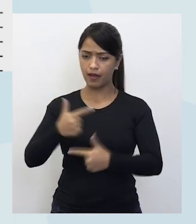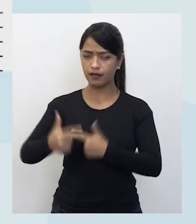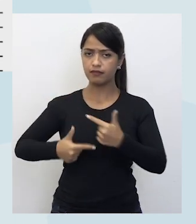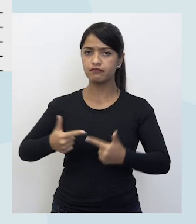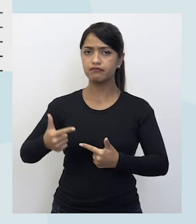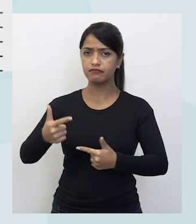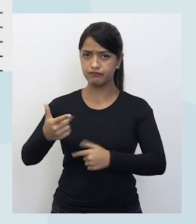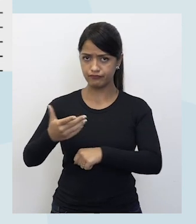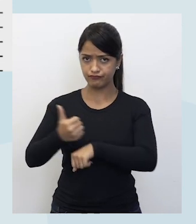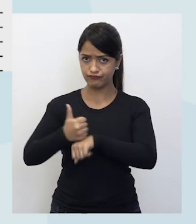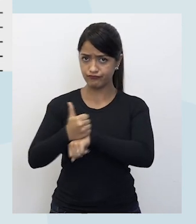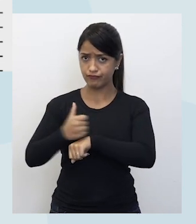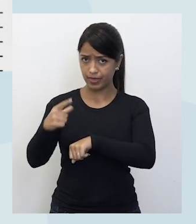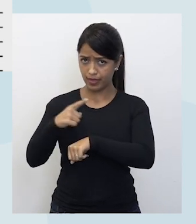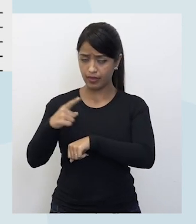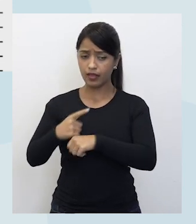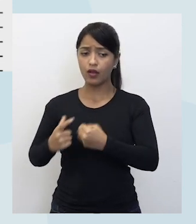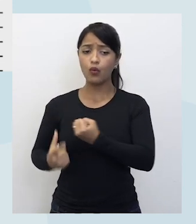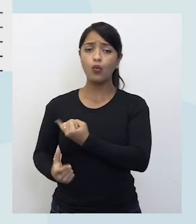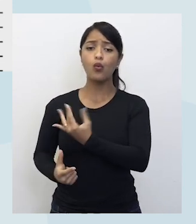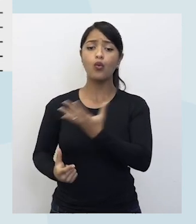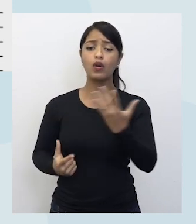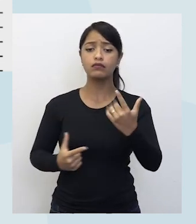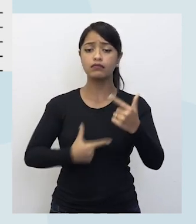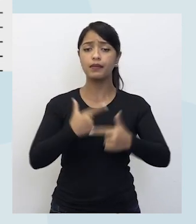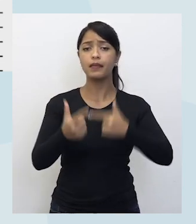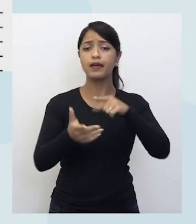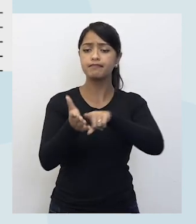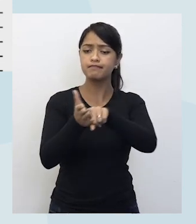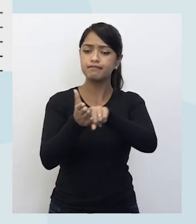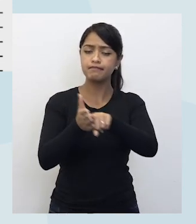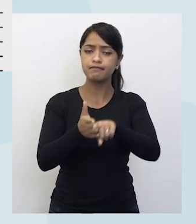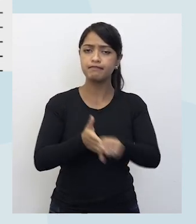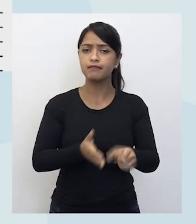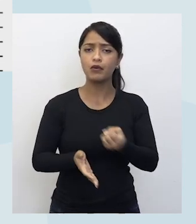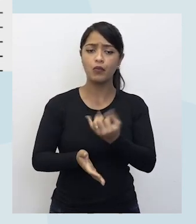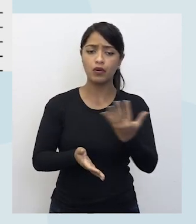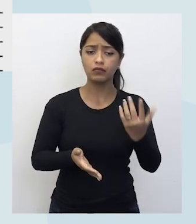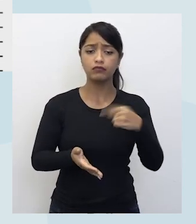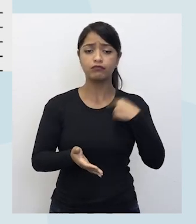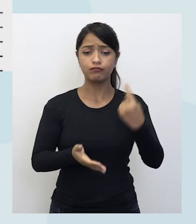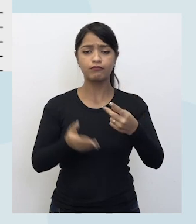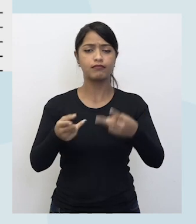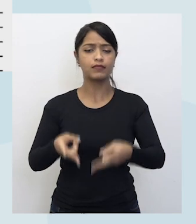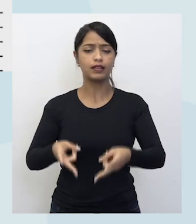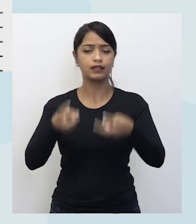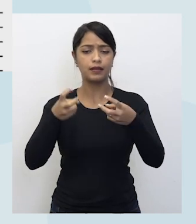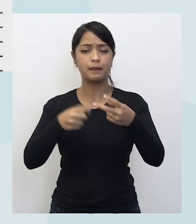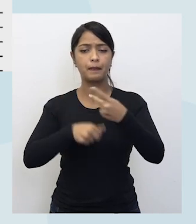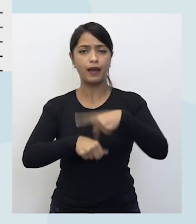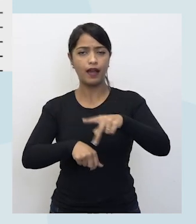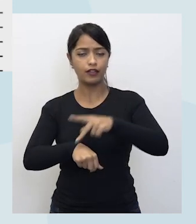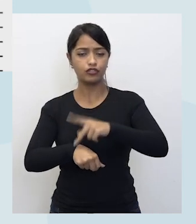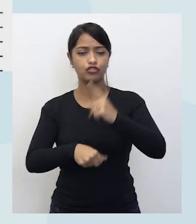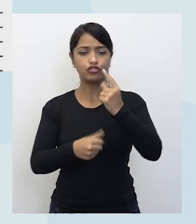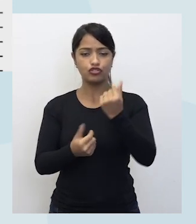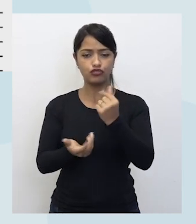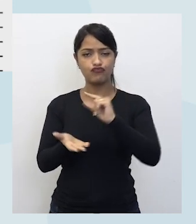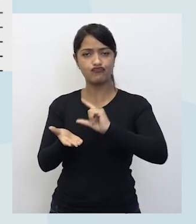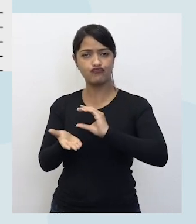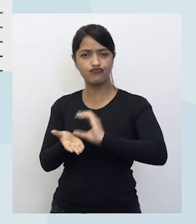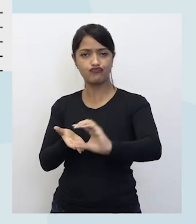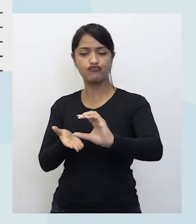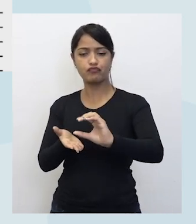Né, quando a gente faz essa análise, a gente consegue ver quais são os países que mais investem aí em